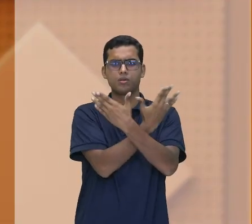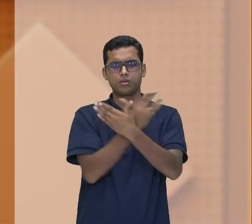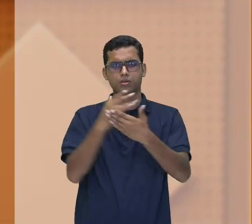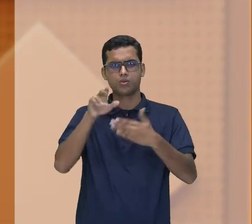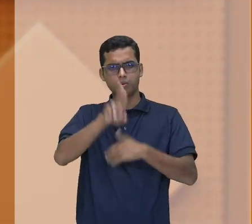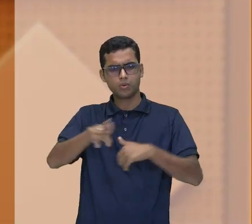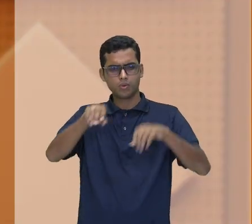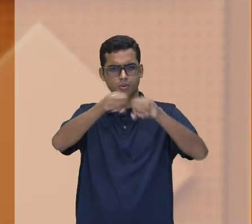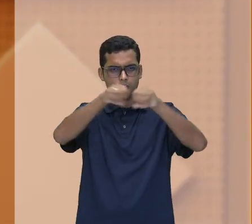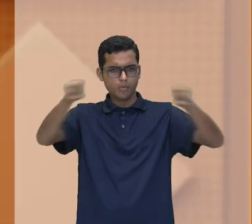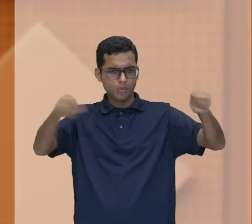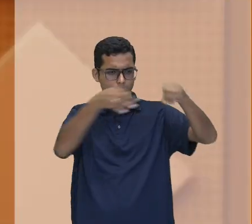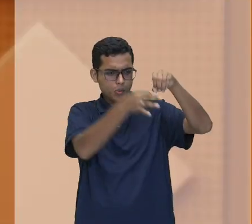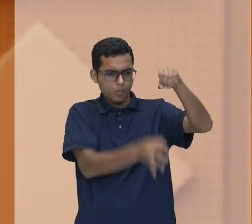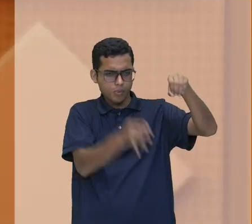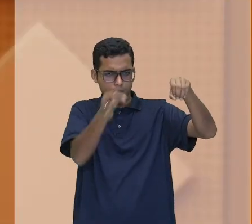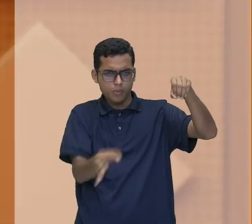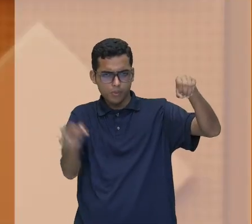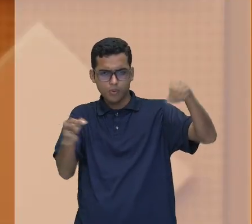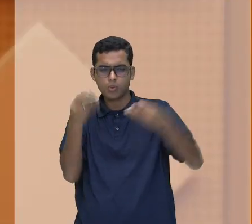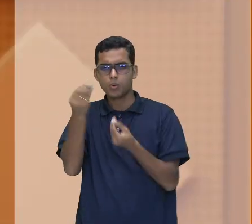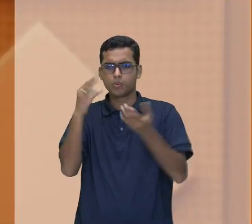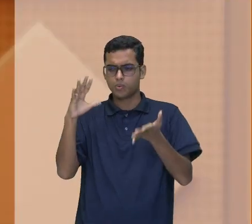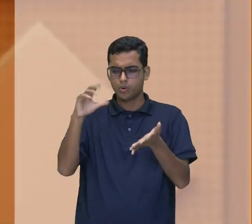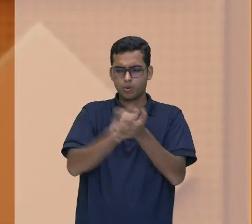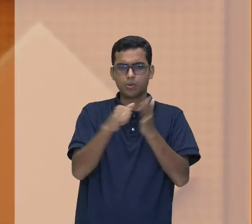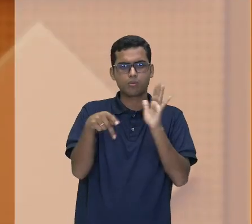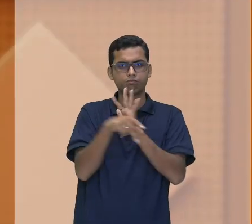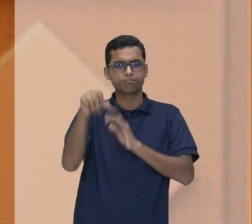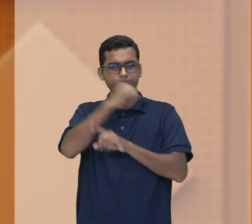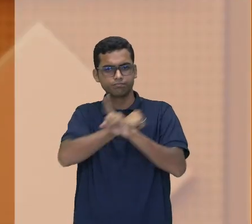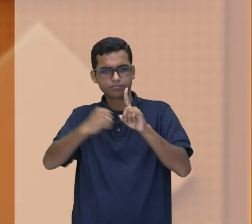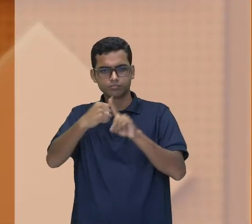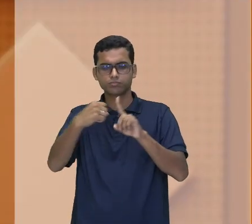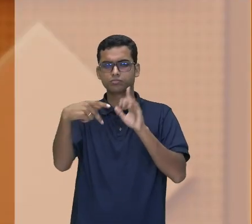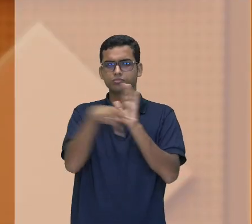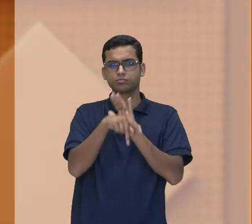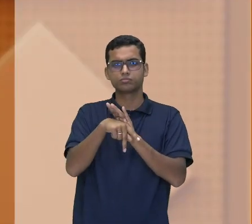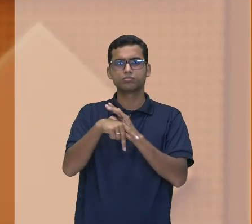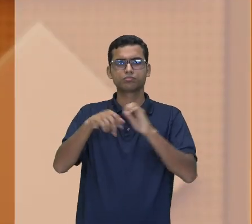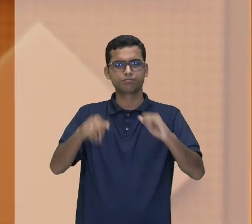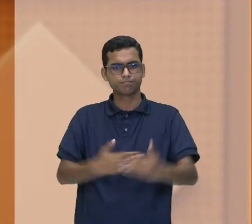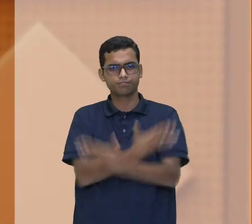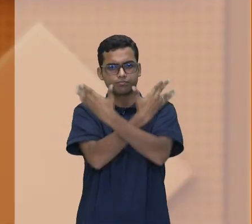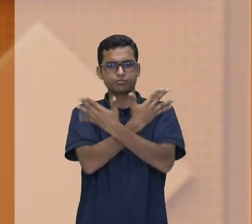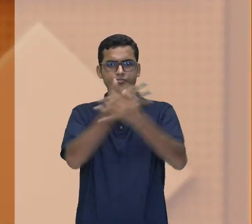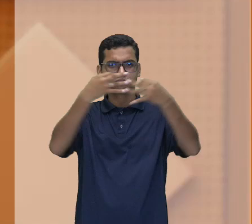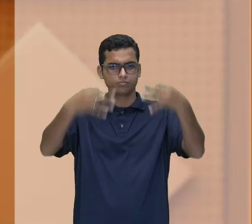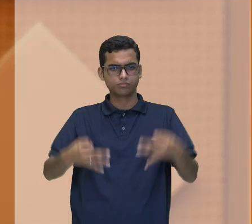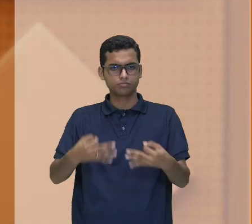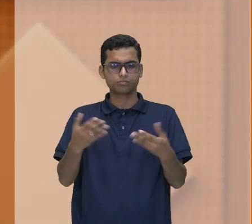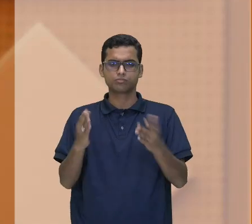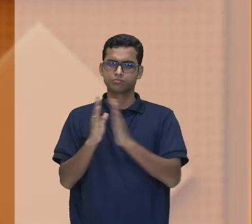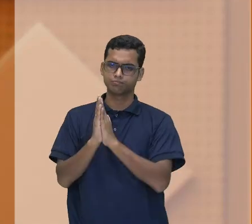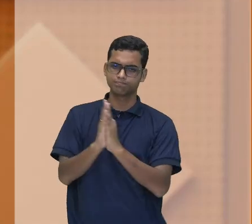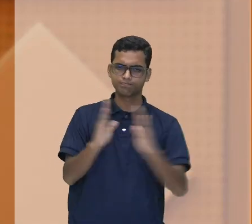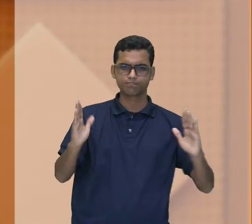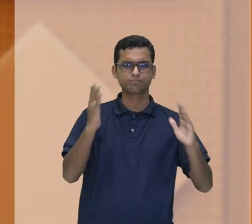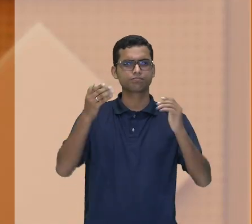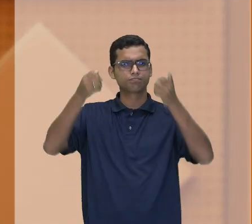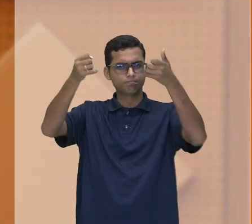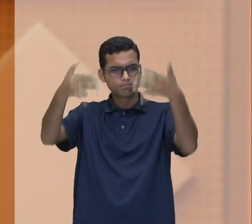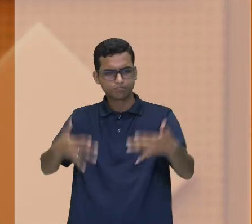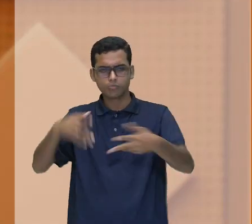servia justamente como uma forma de registro para a sociedade inca, certo? Então, nós falamos aí de